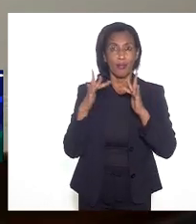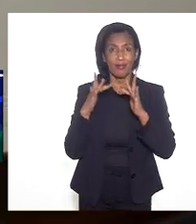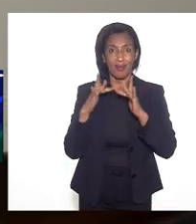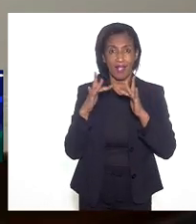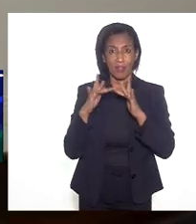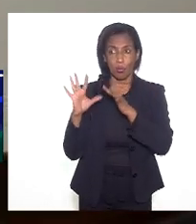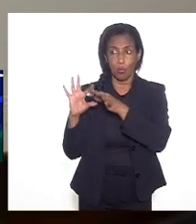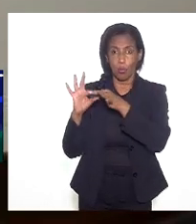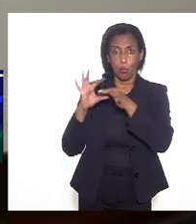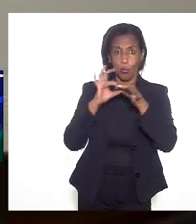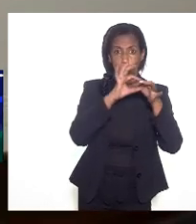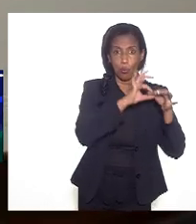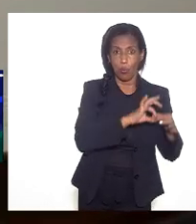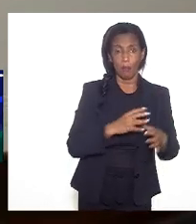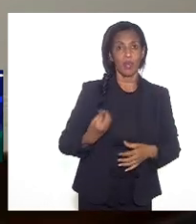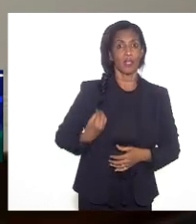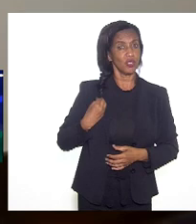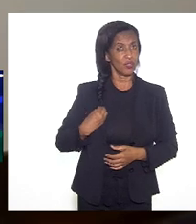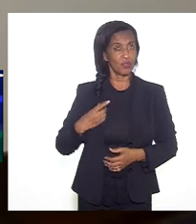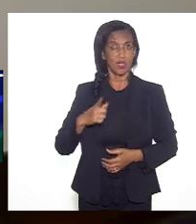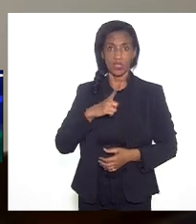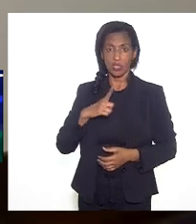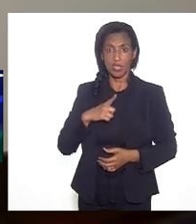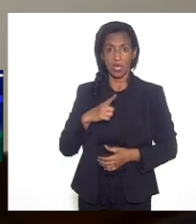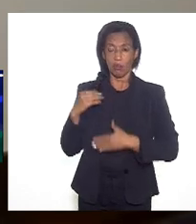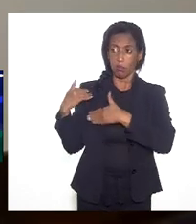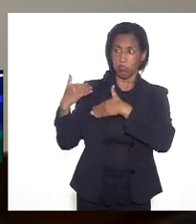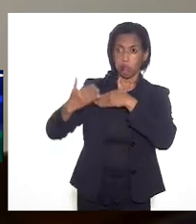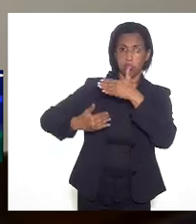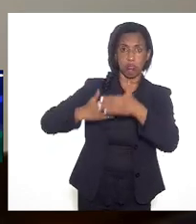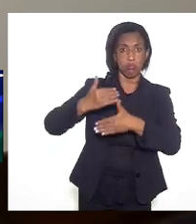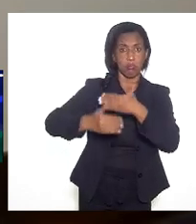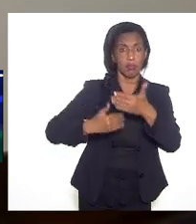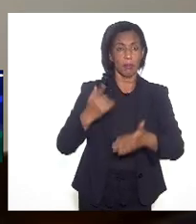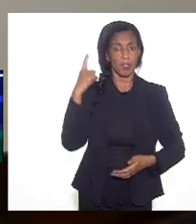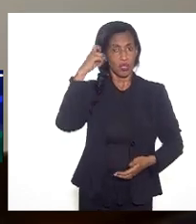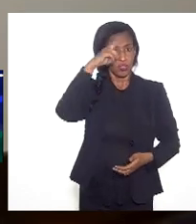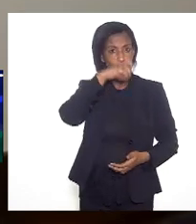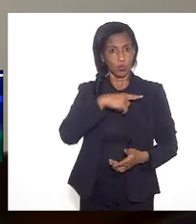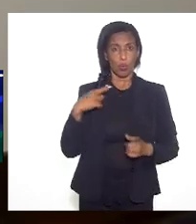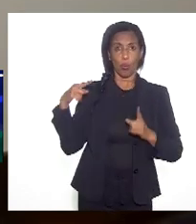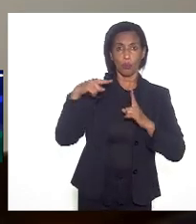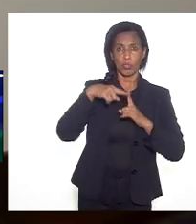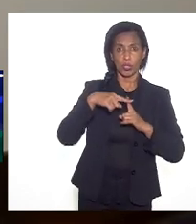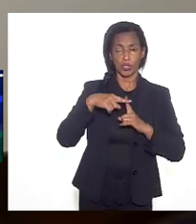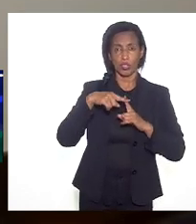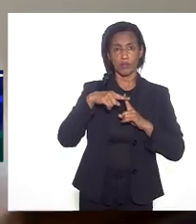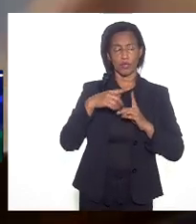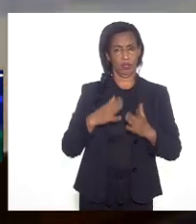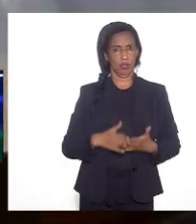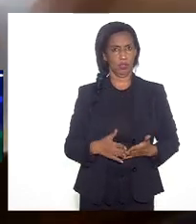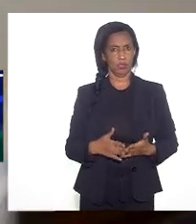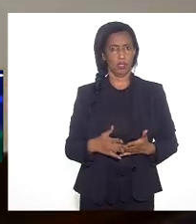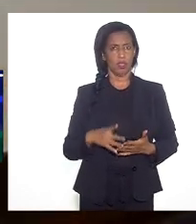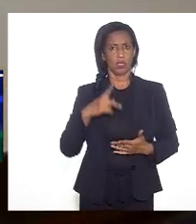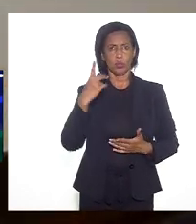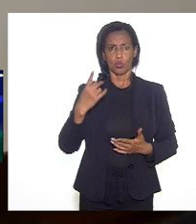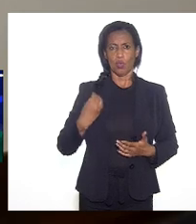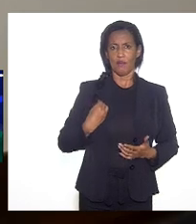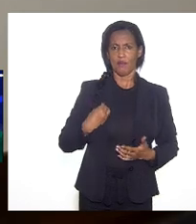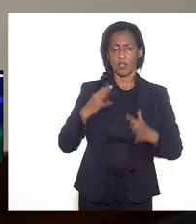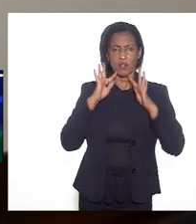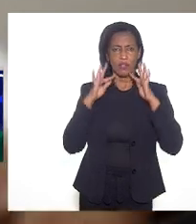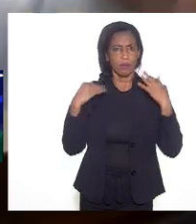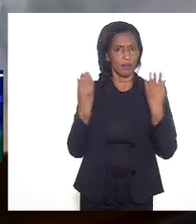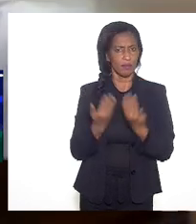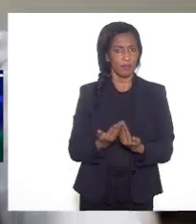conteúdos, pelas vidas que levam, por suas trajetórias, pelas dificuldades objetivas e subjetivas de seus cotidianos